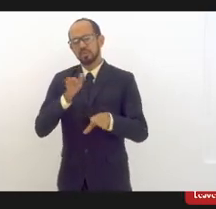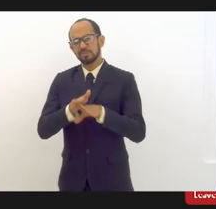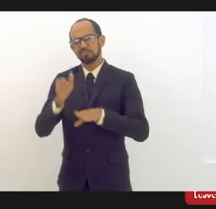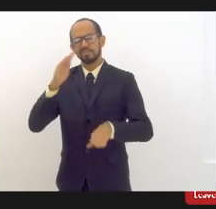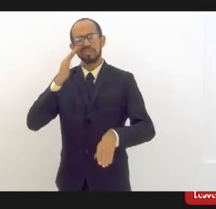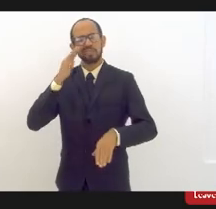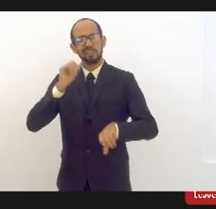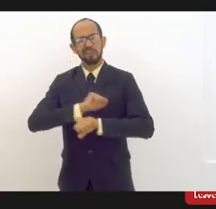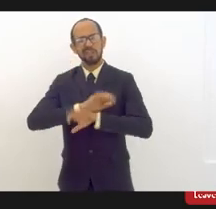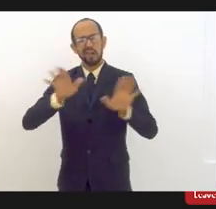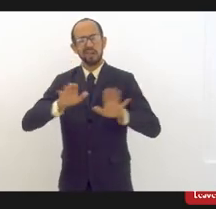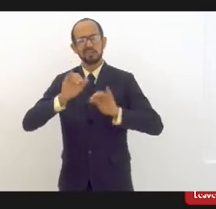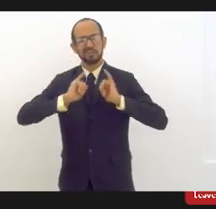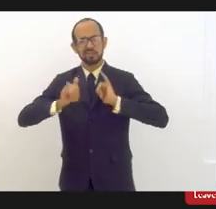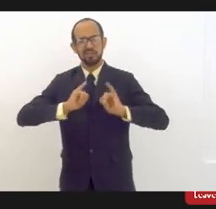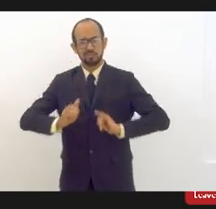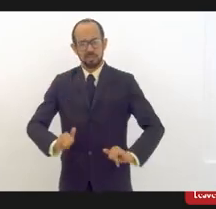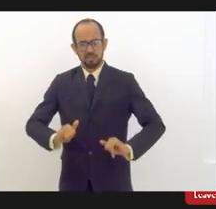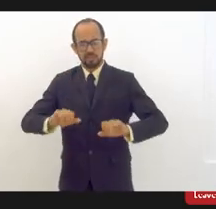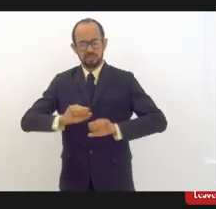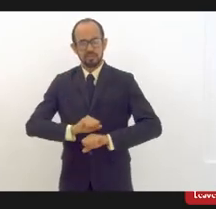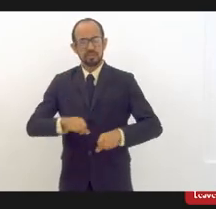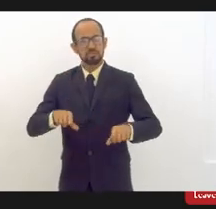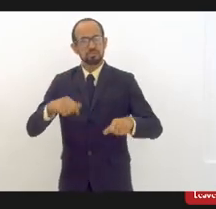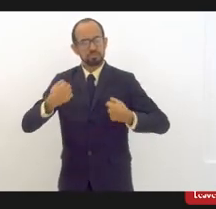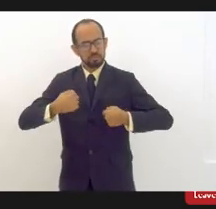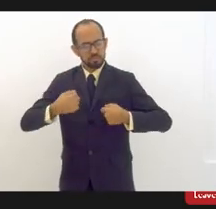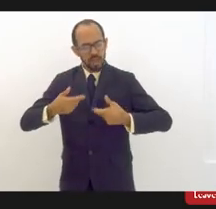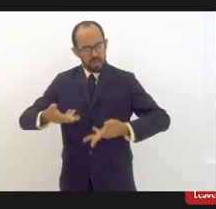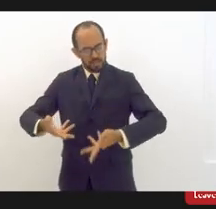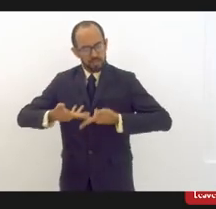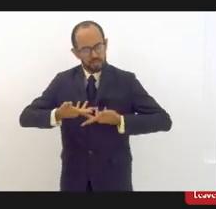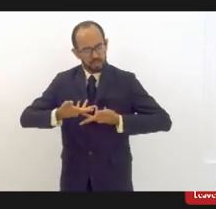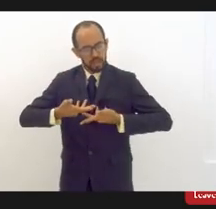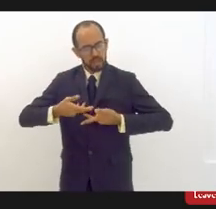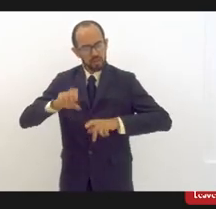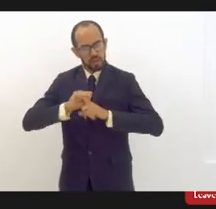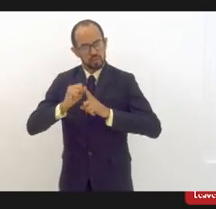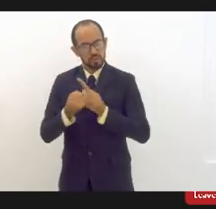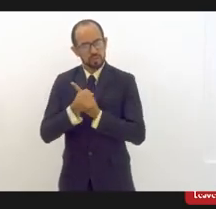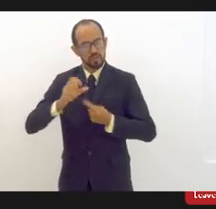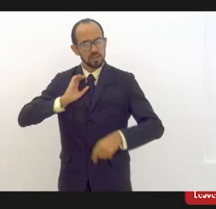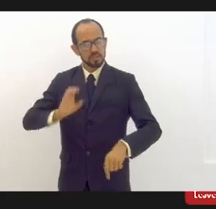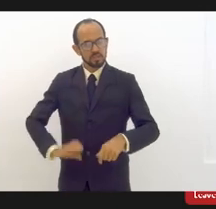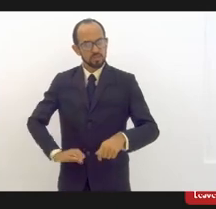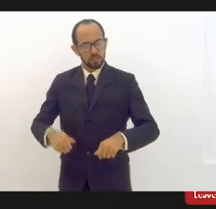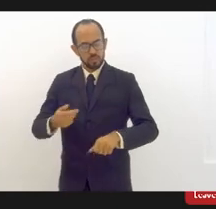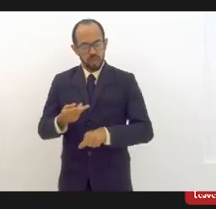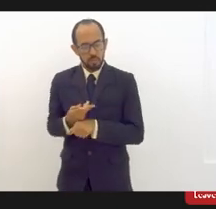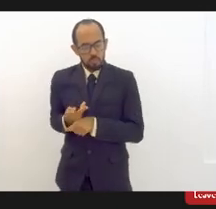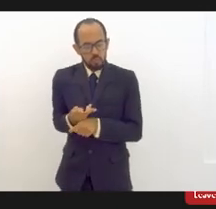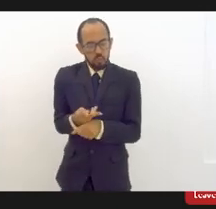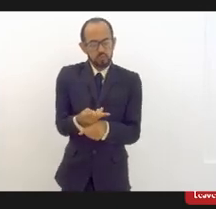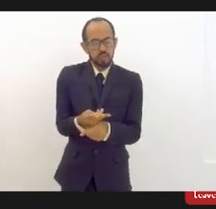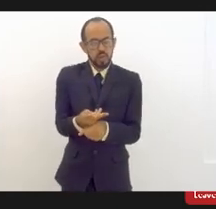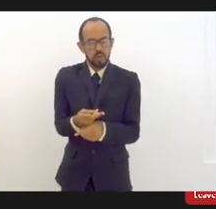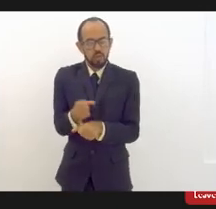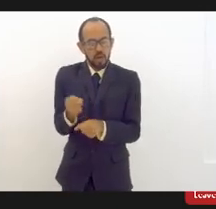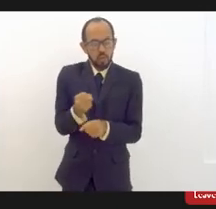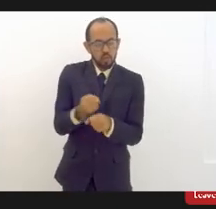estão atendendo aquilo que a sociedade civil, junto com a SEDUC, buscou construir lá